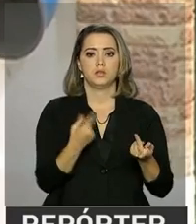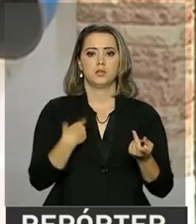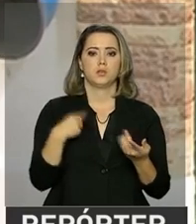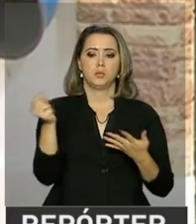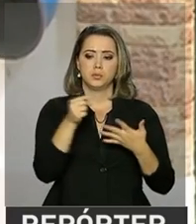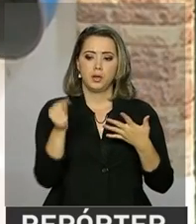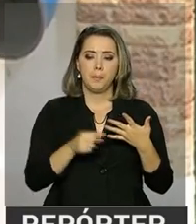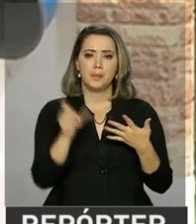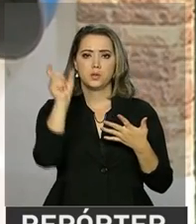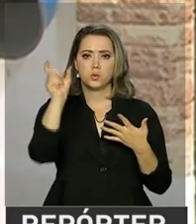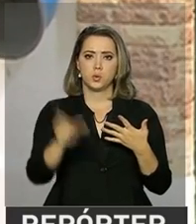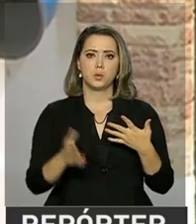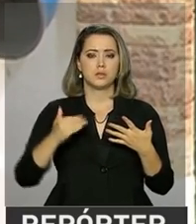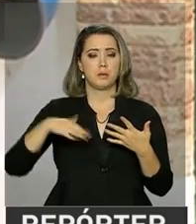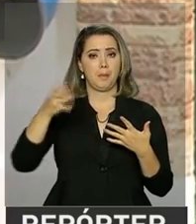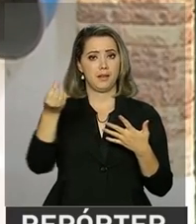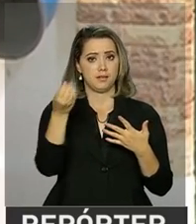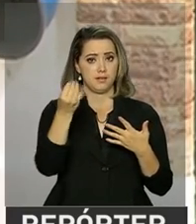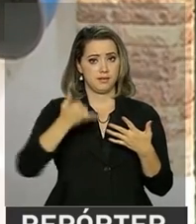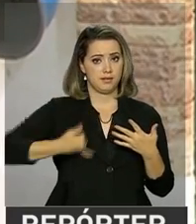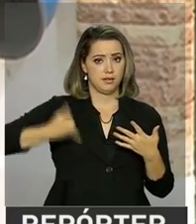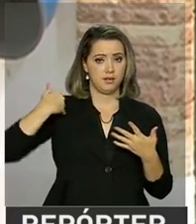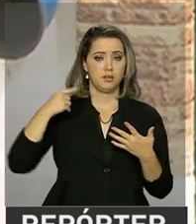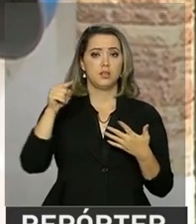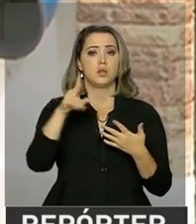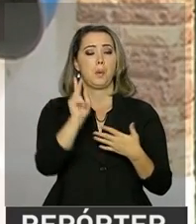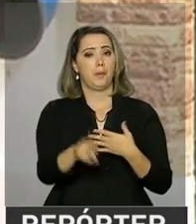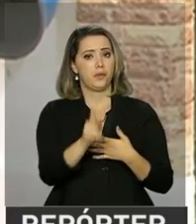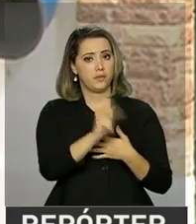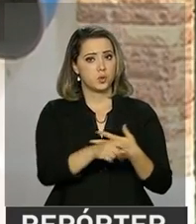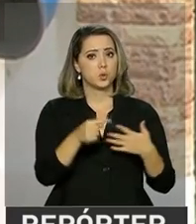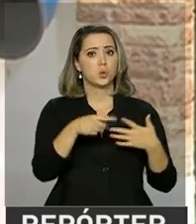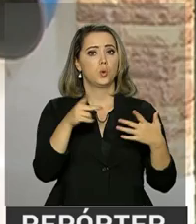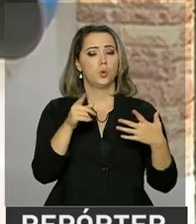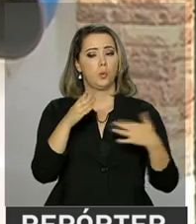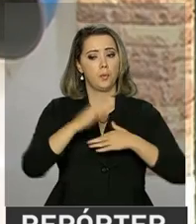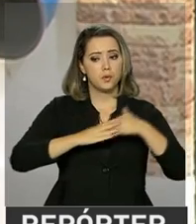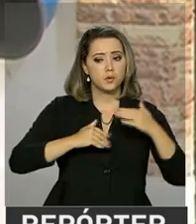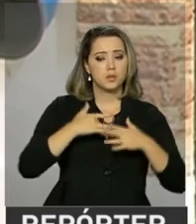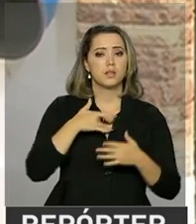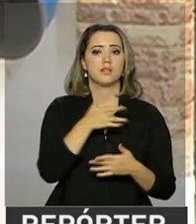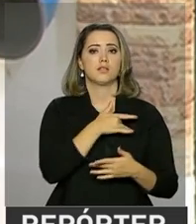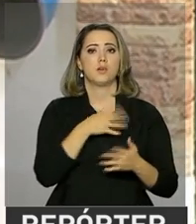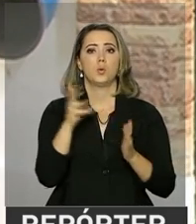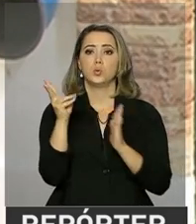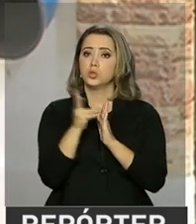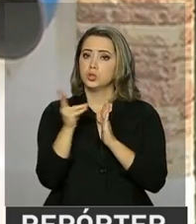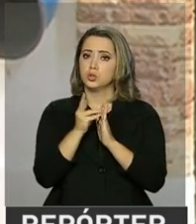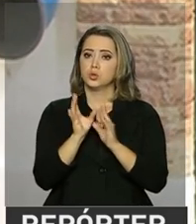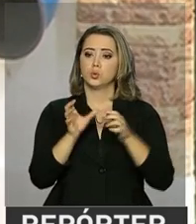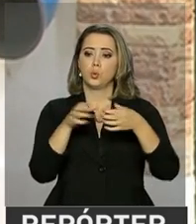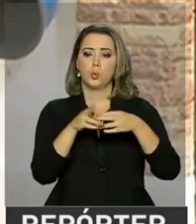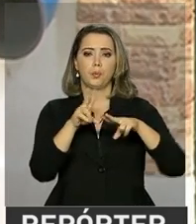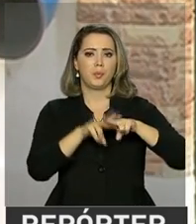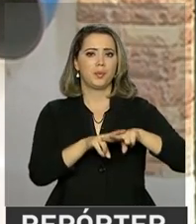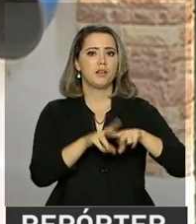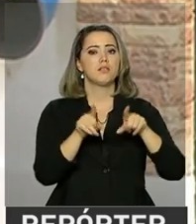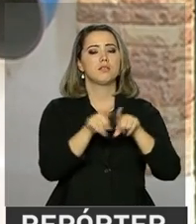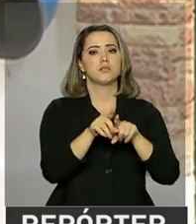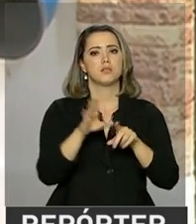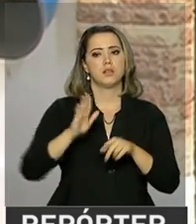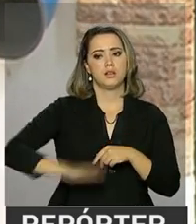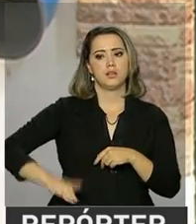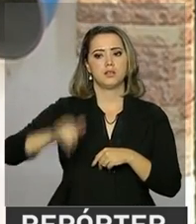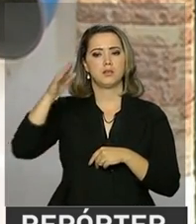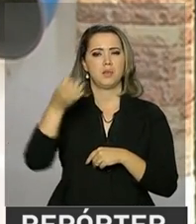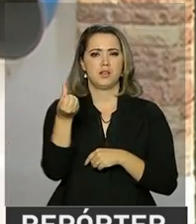beneficiados estão pessoas com mais de 60 anos de de idade professores Profissionais de Saúde indígenas população carcerária e crianças acima de